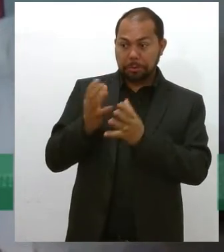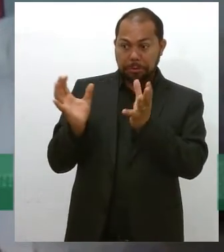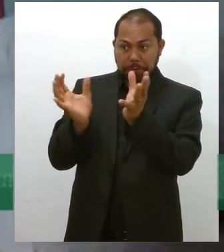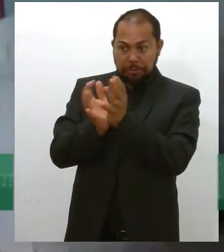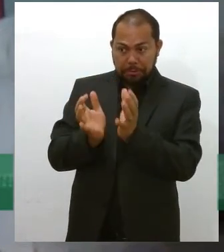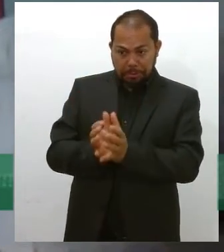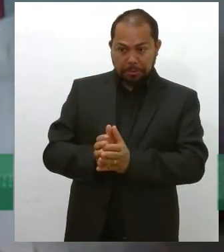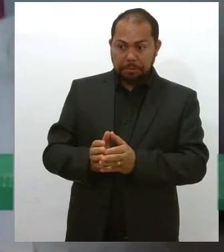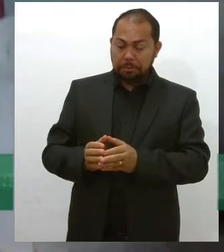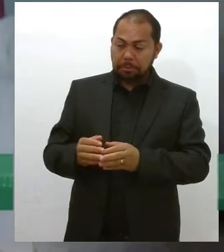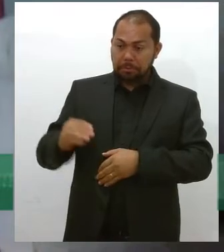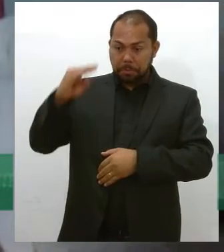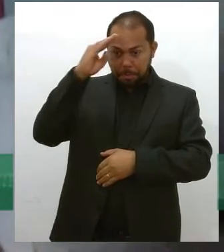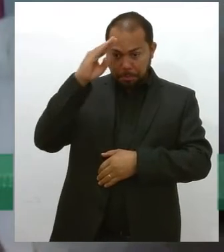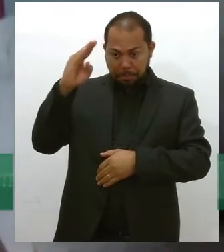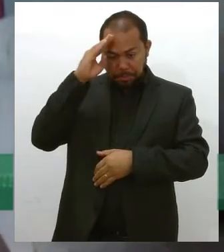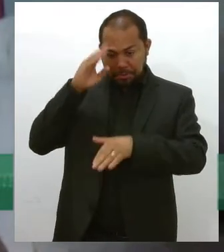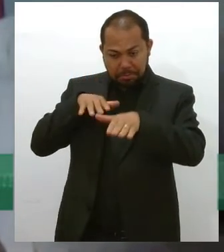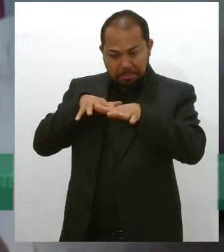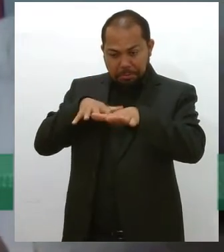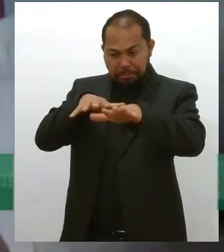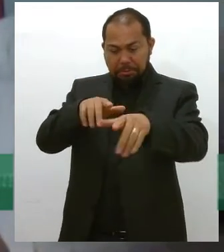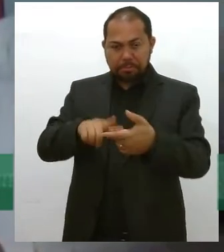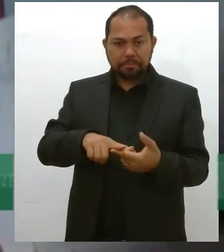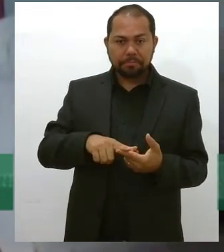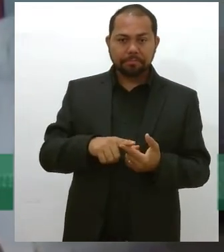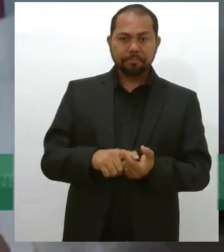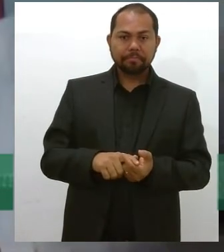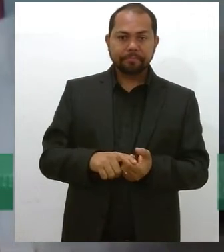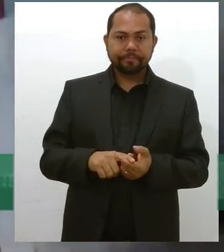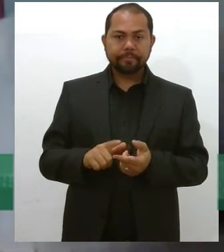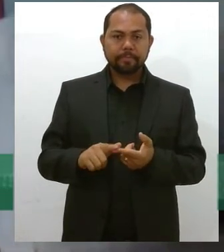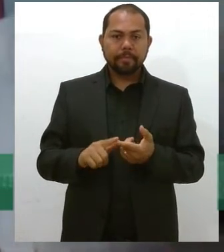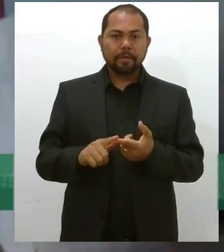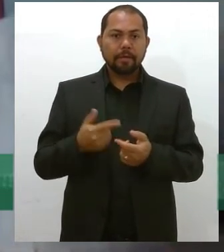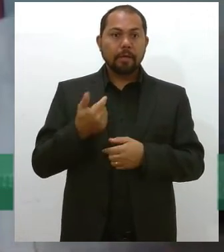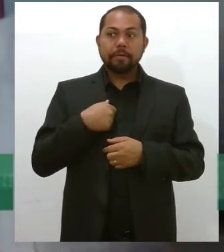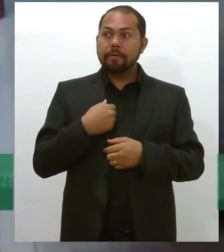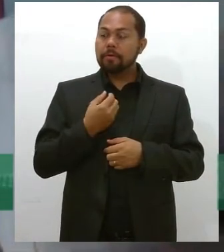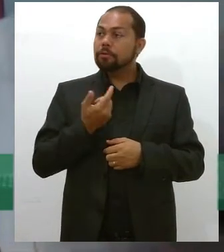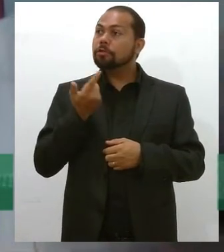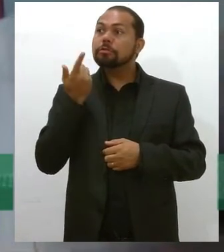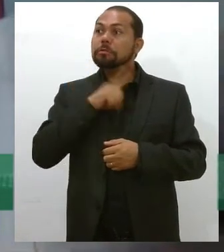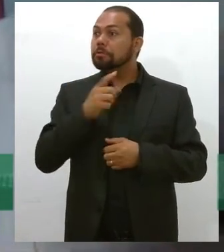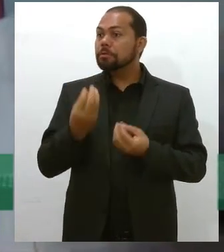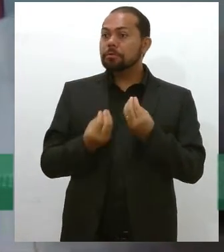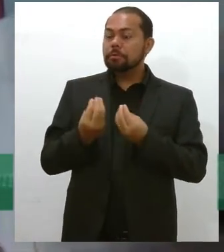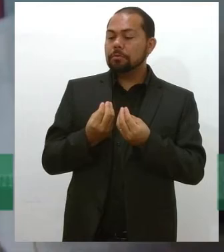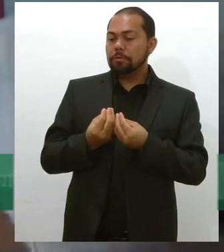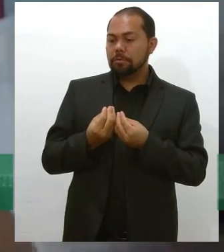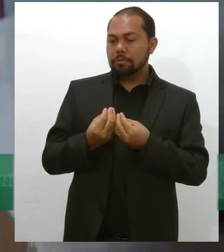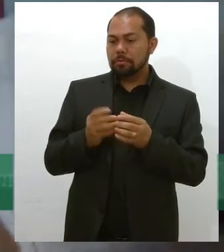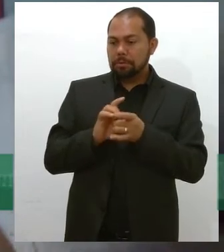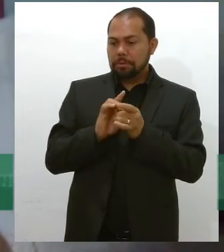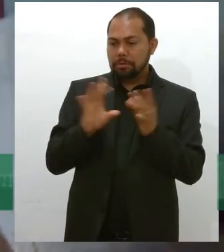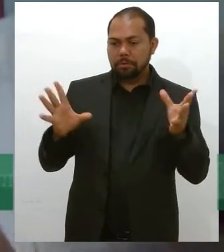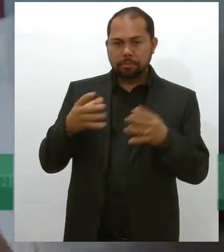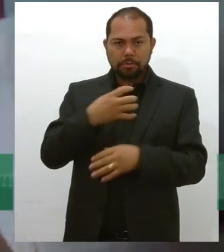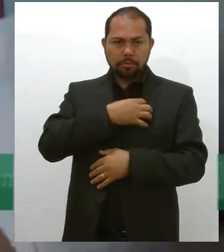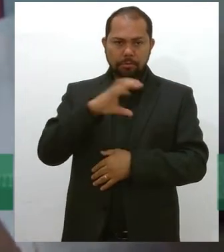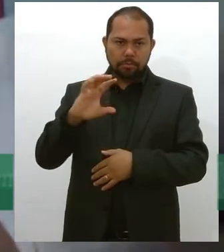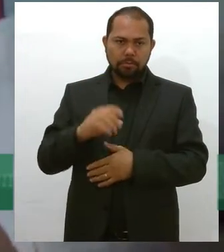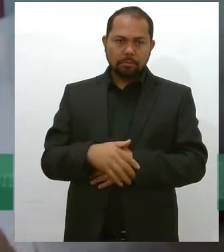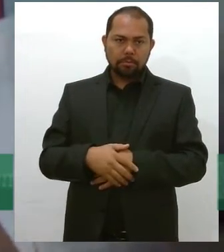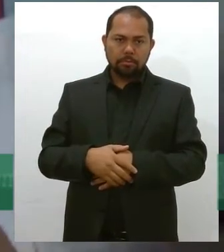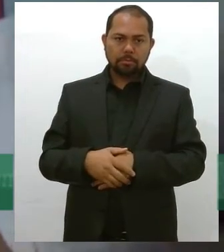né, viram que não era possível mais sair do domínio baiano, porque obviamente são tropas, né, que vai discutir assim com forças militares,